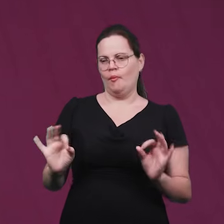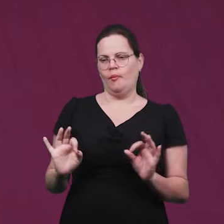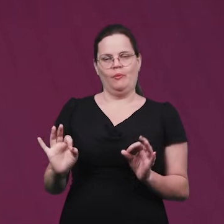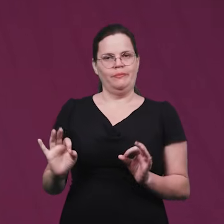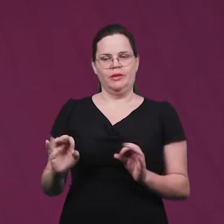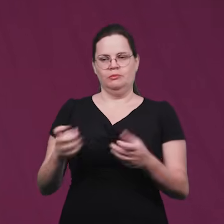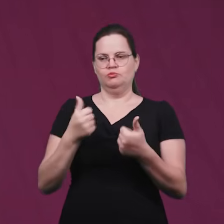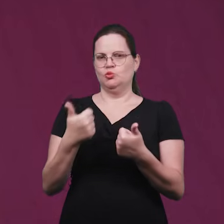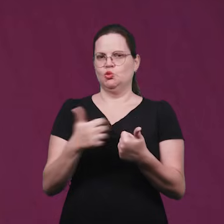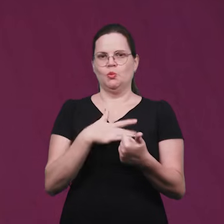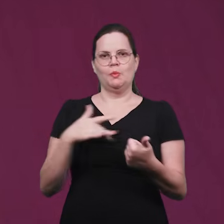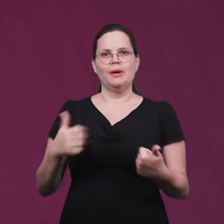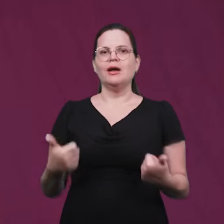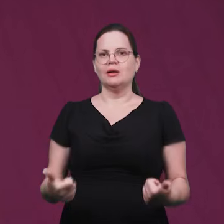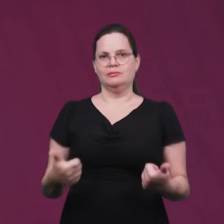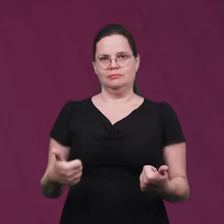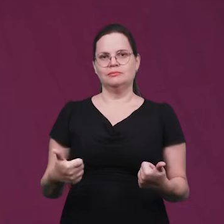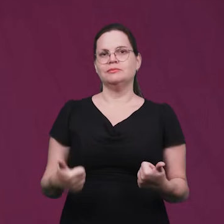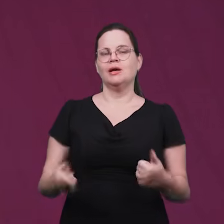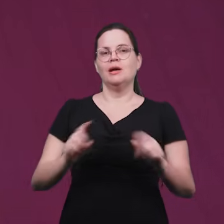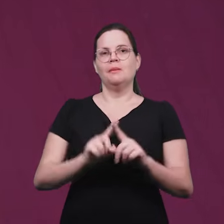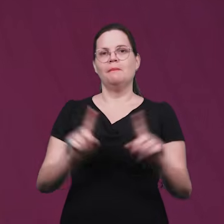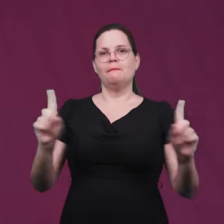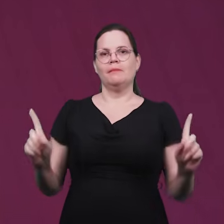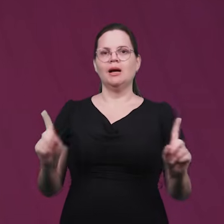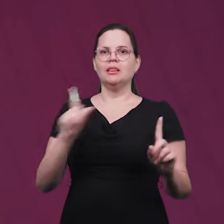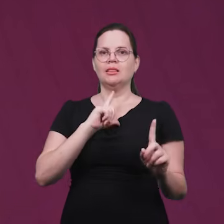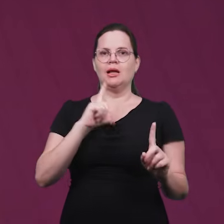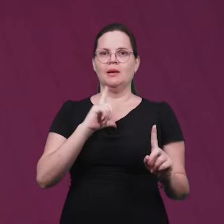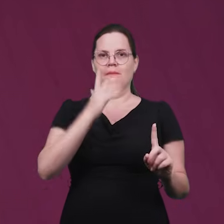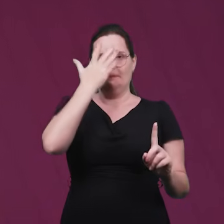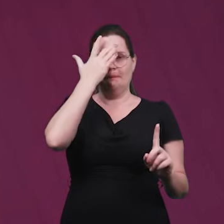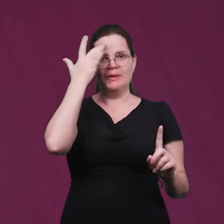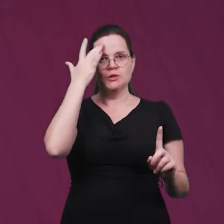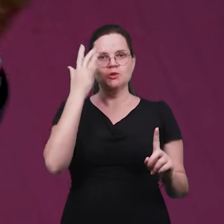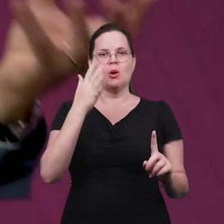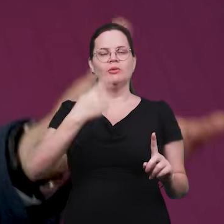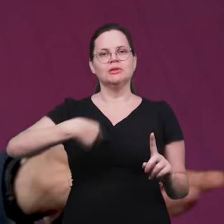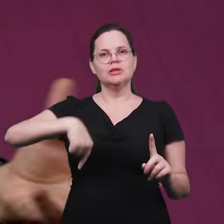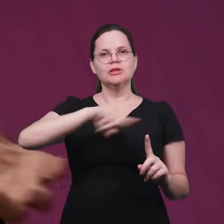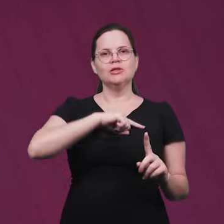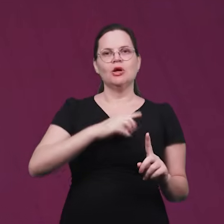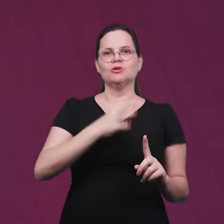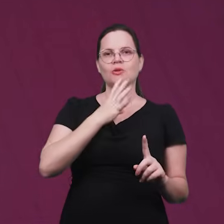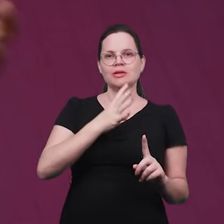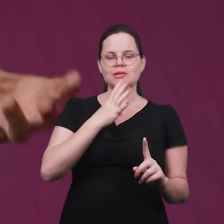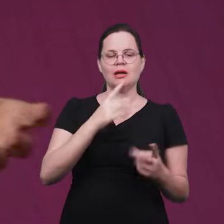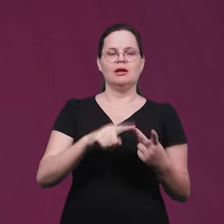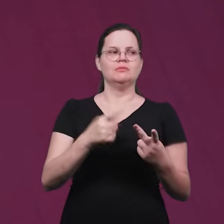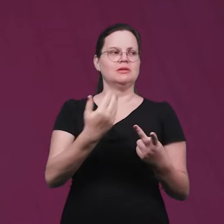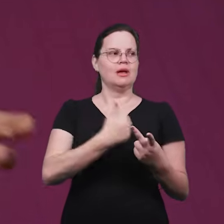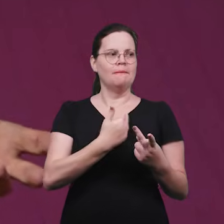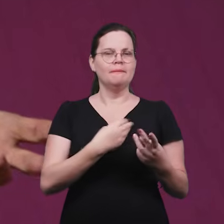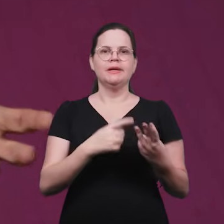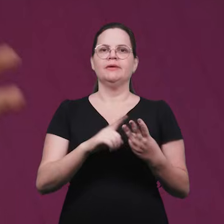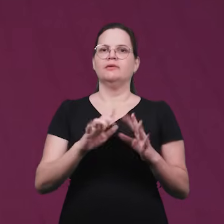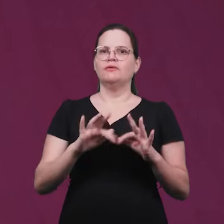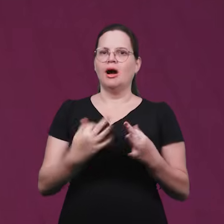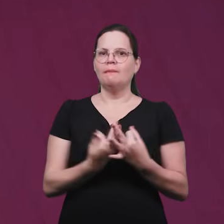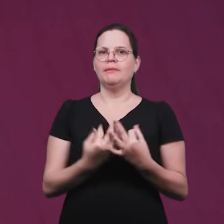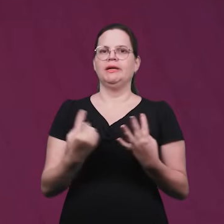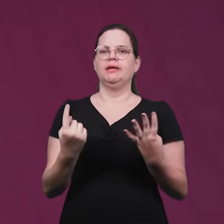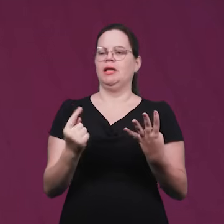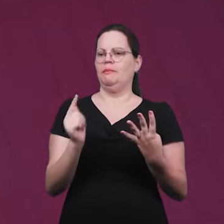nenhum atingido. Contudo, há pessoas conhecidas, né, amigos,